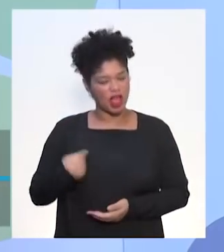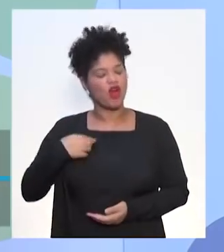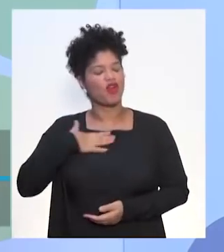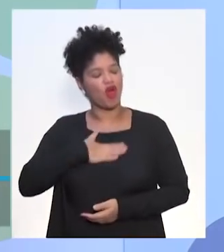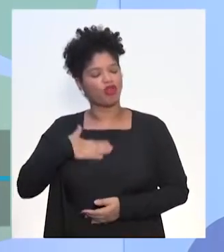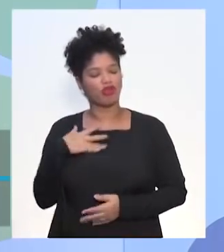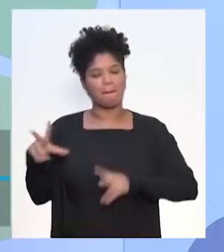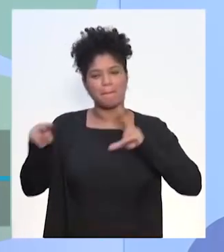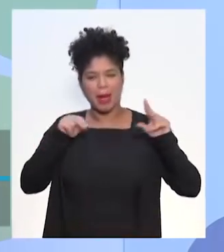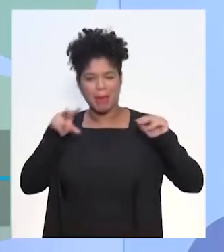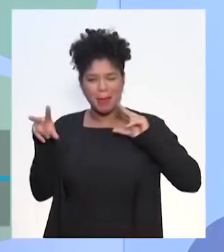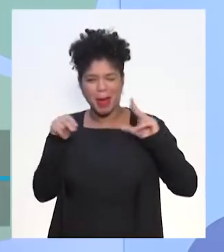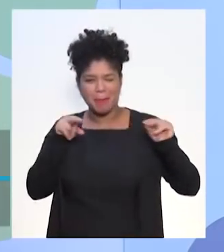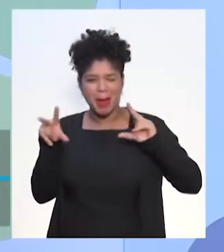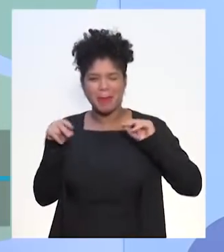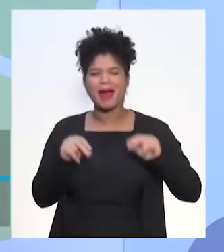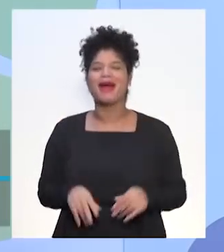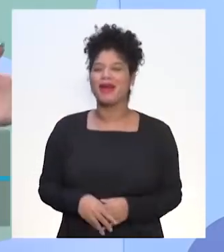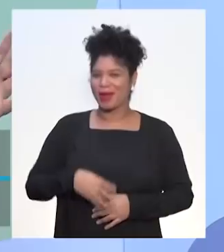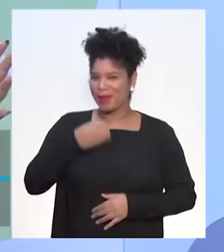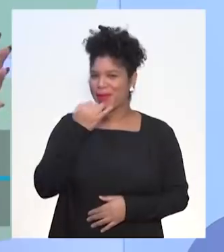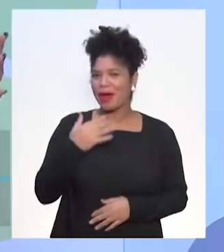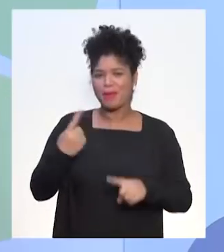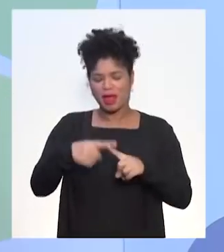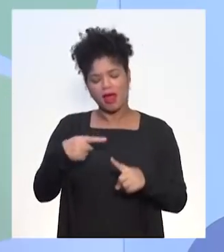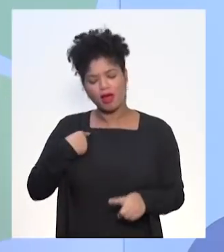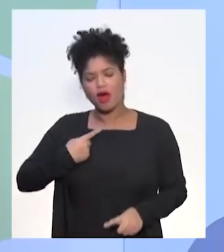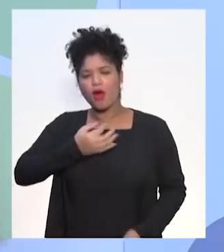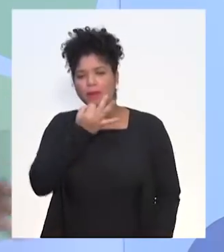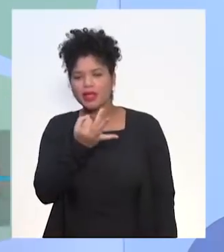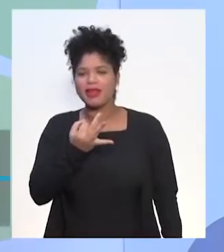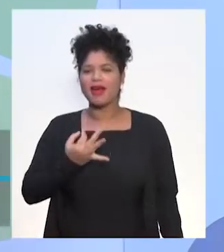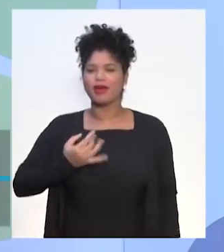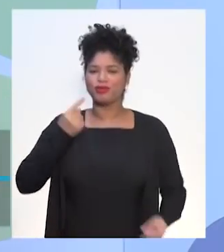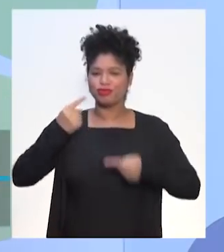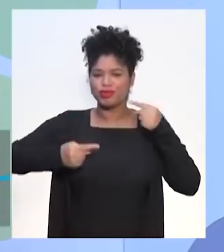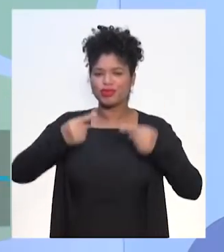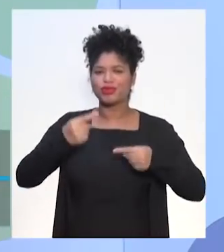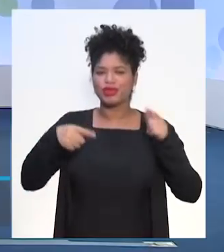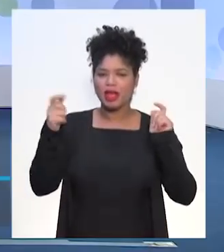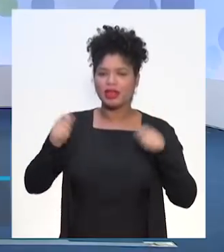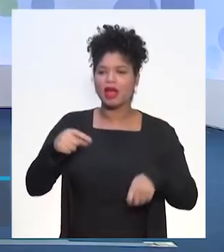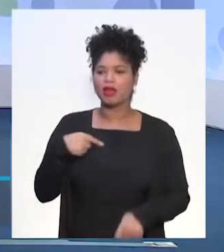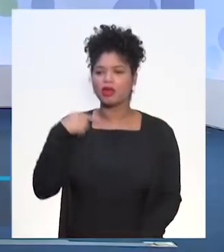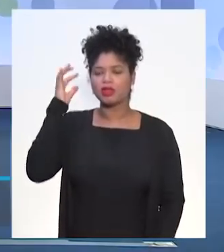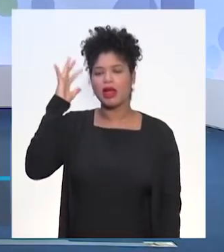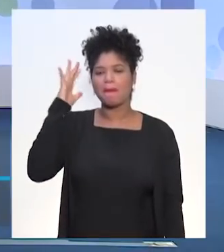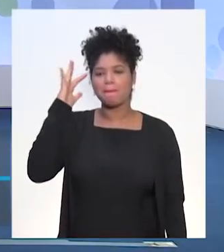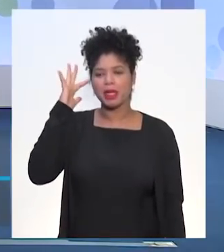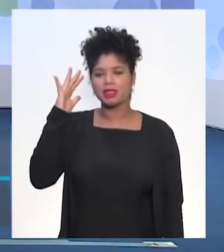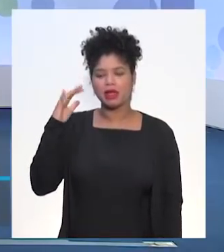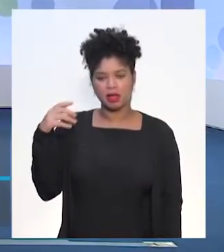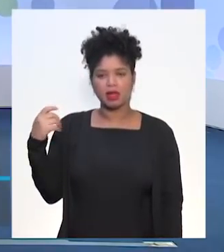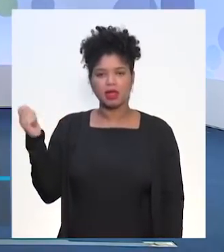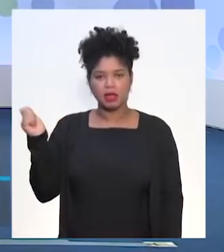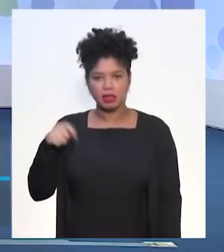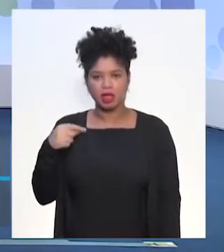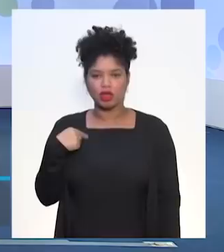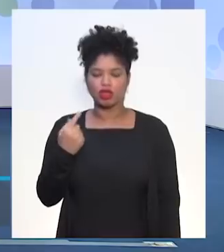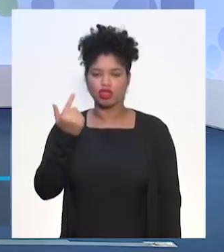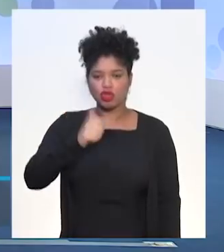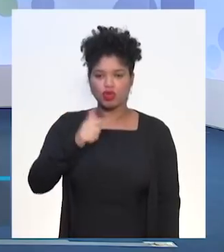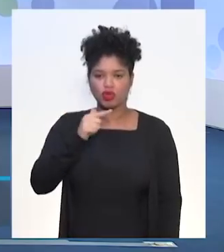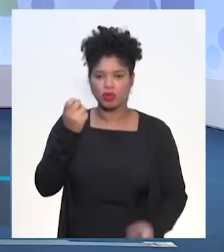de assuntos polêmicos justamente porque a gente precisa discutir, né? A gente precisa discutir, precisa pensar sobre essas coisas para que elas não se repitam